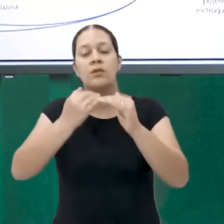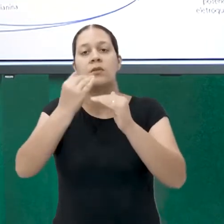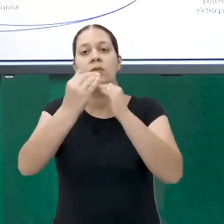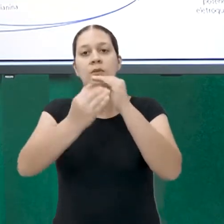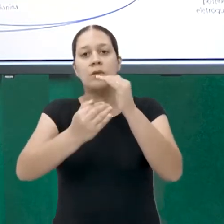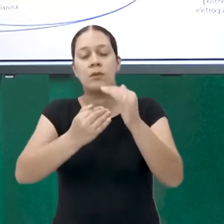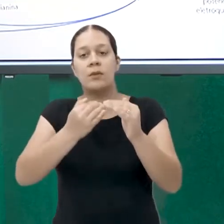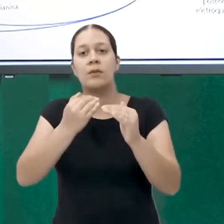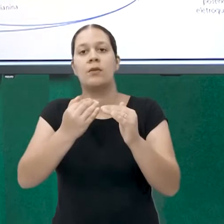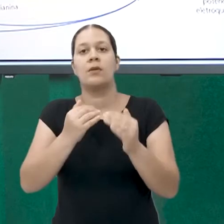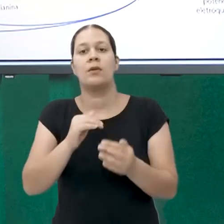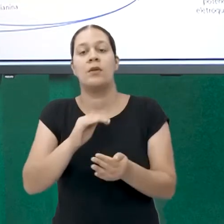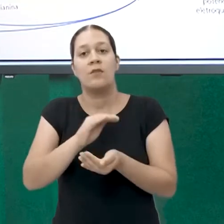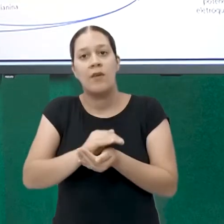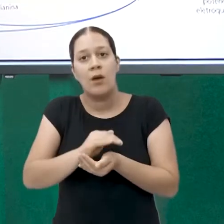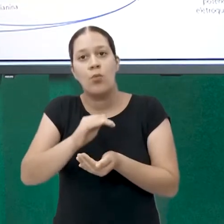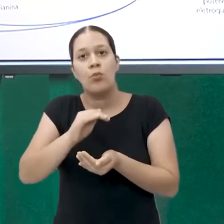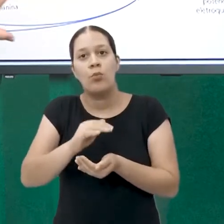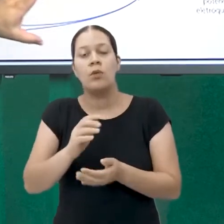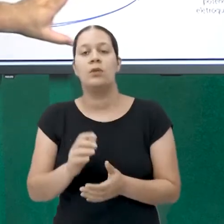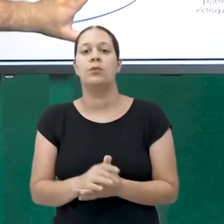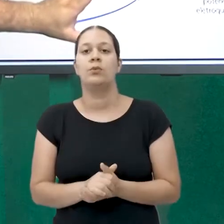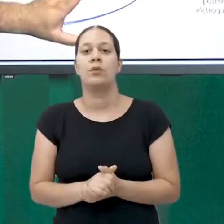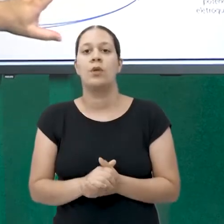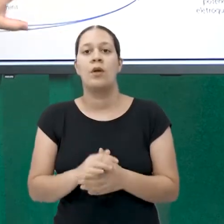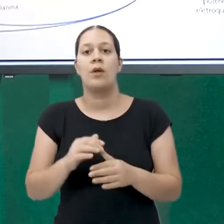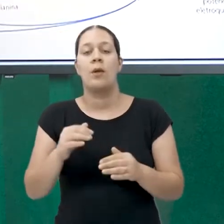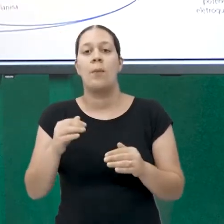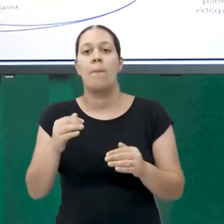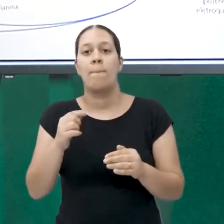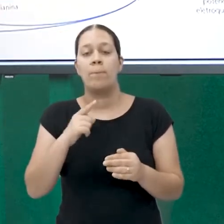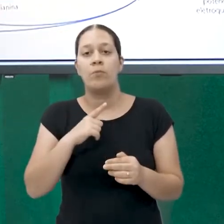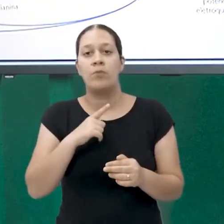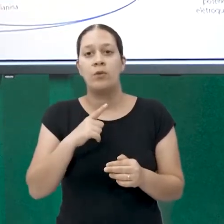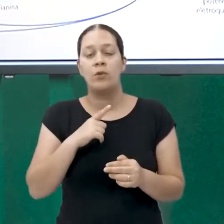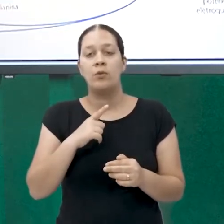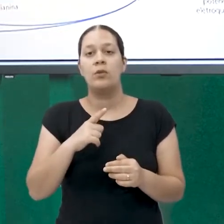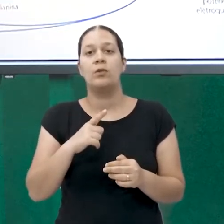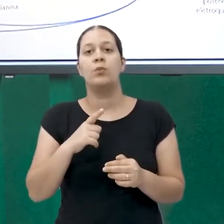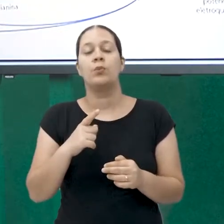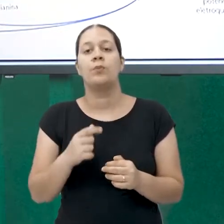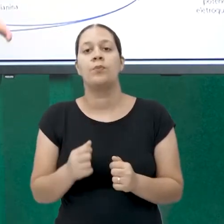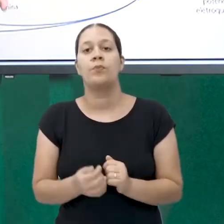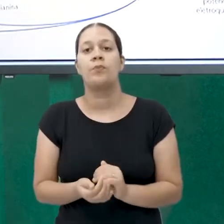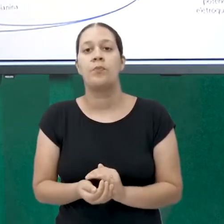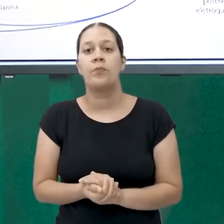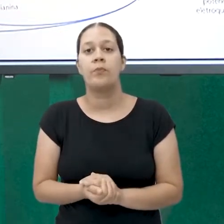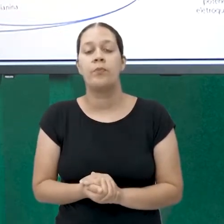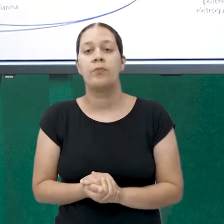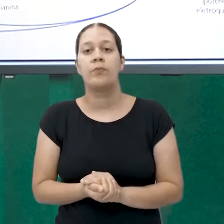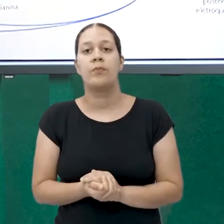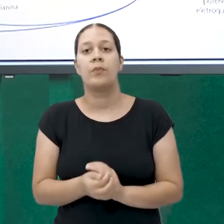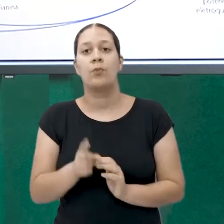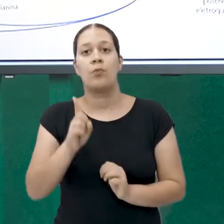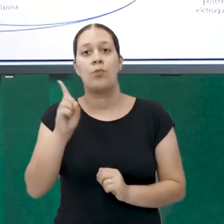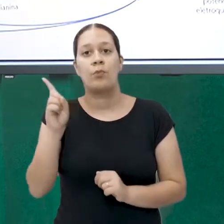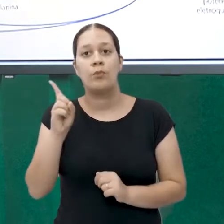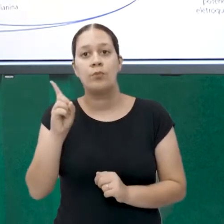hidrogênio, tá? Esse hidrogênio vai sendo acumulado aqui embaixo, tá? Esse hidrogênio vai sendo